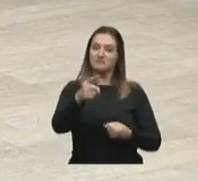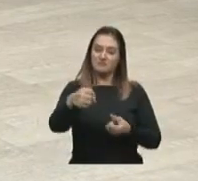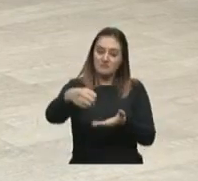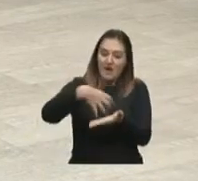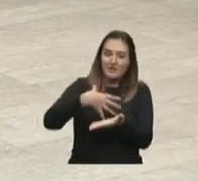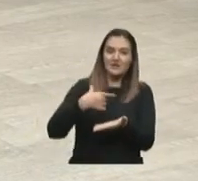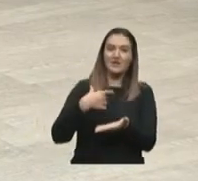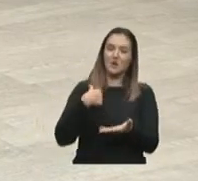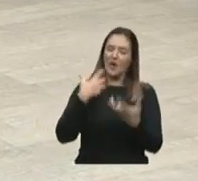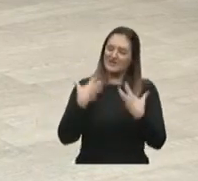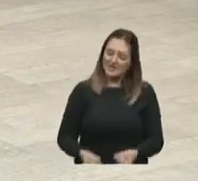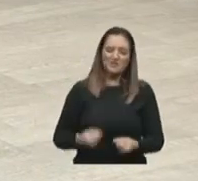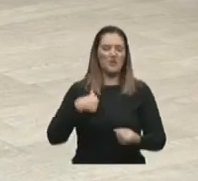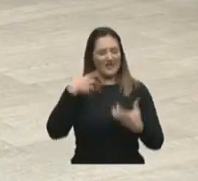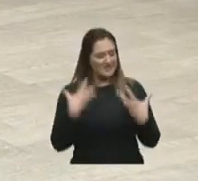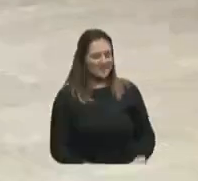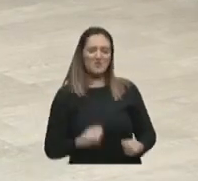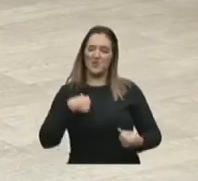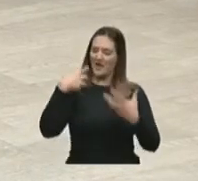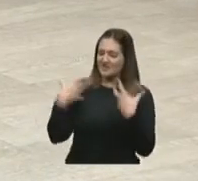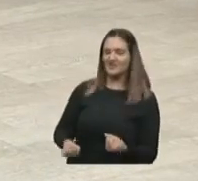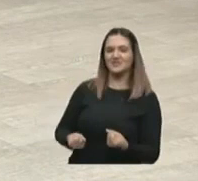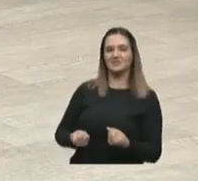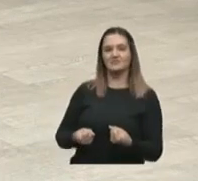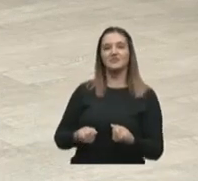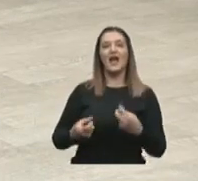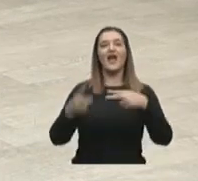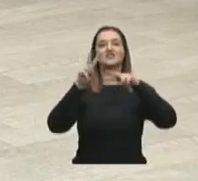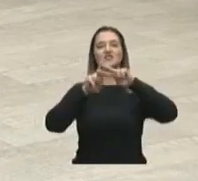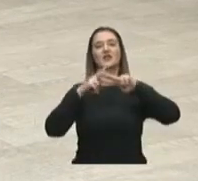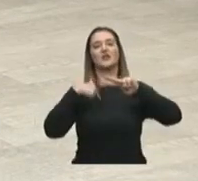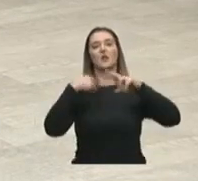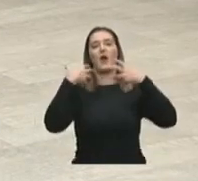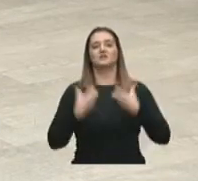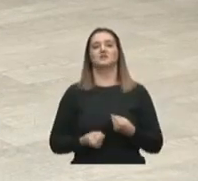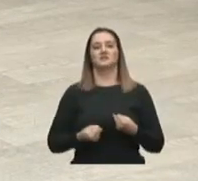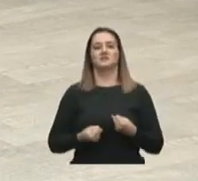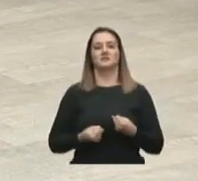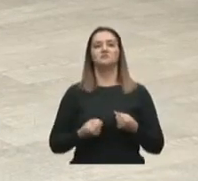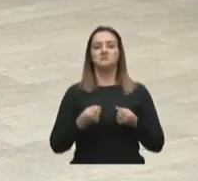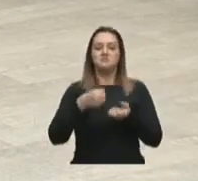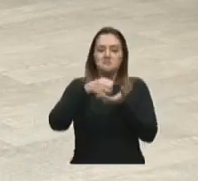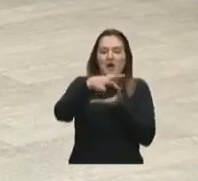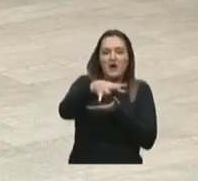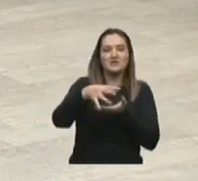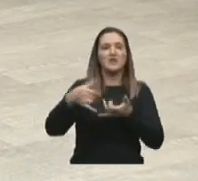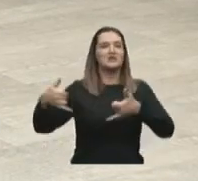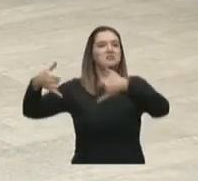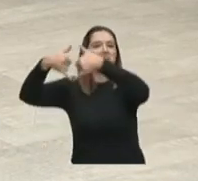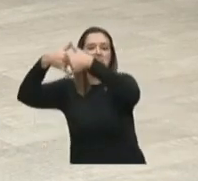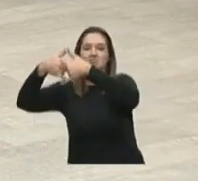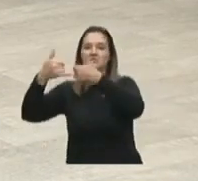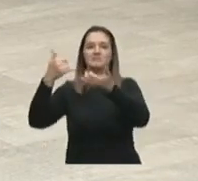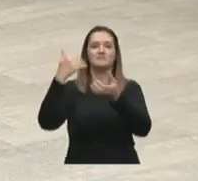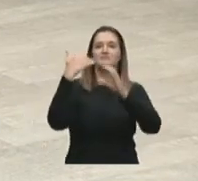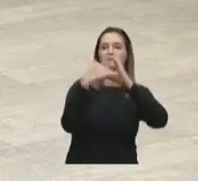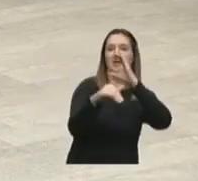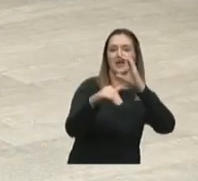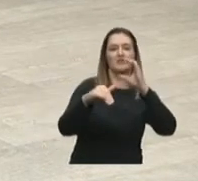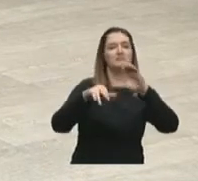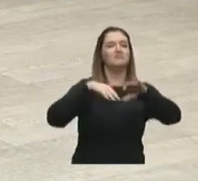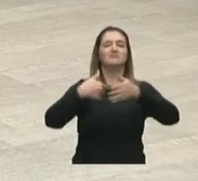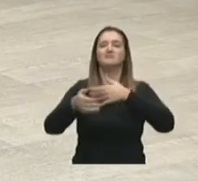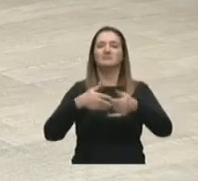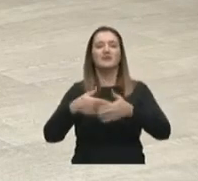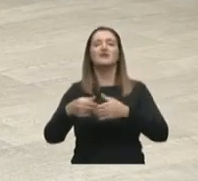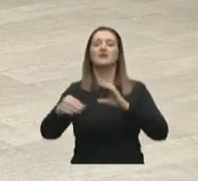diga: eu aceito, eu aceito, eu aceito. Hashtag eu aceito. Escreva para cá, telefona para cá, manda sua mensagem para cá e diga: